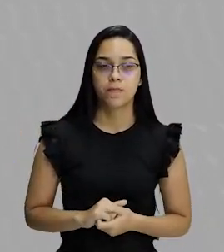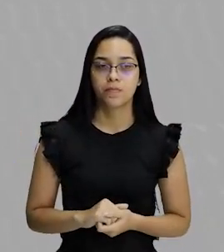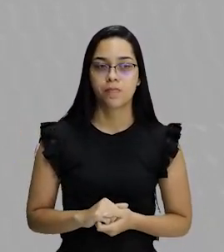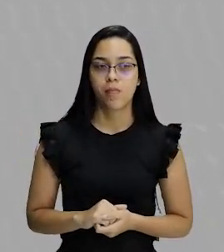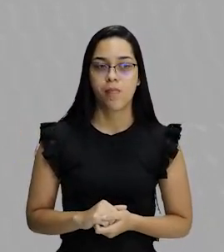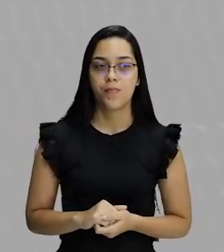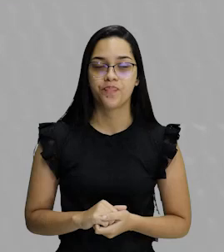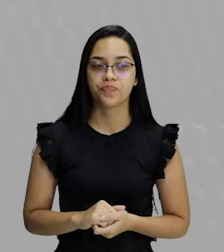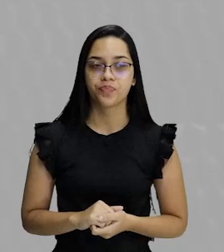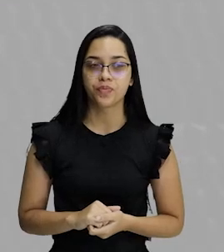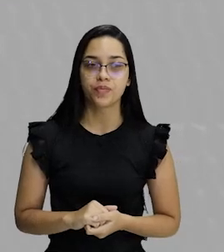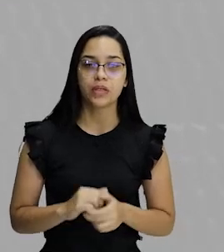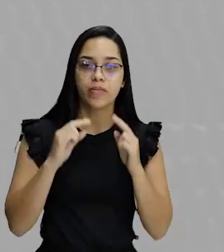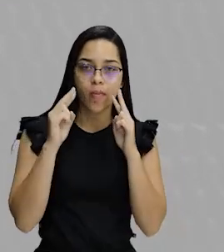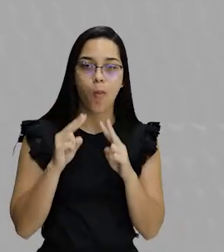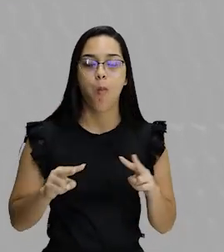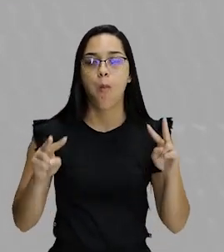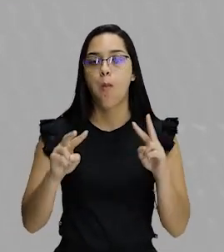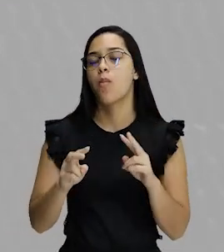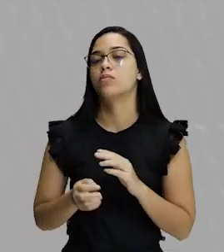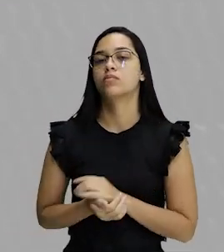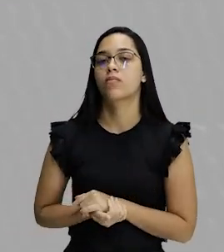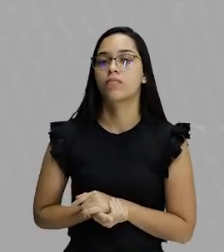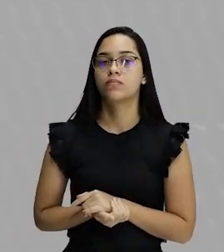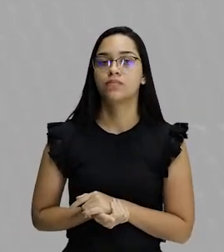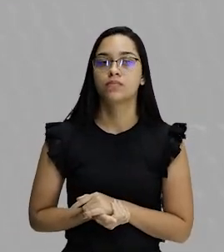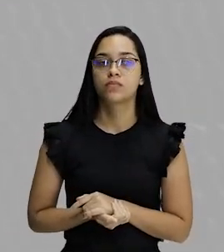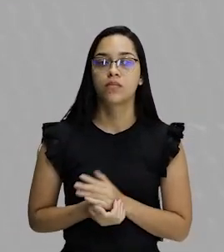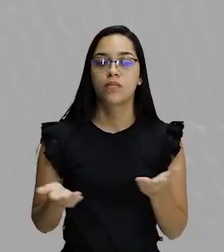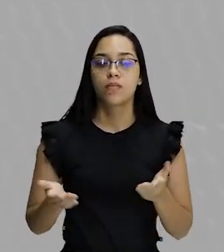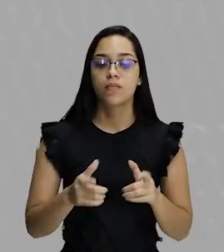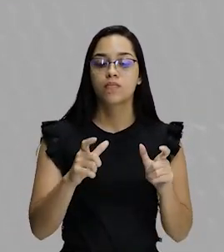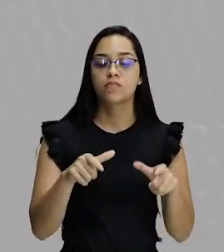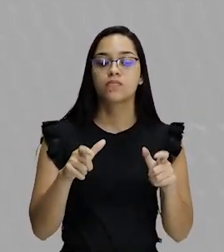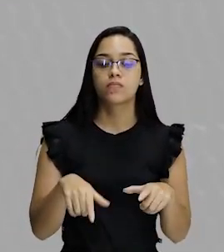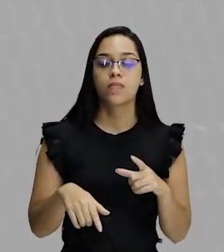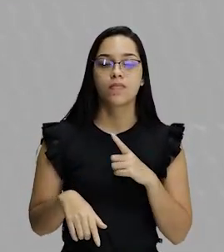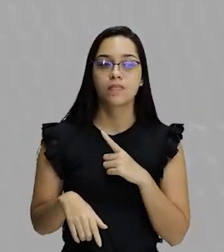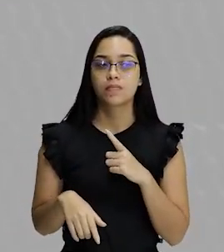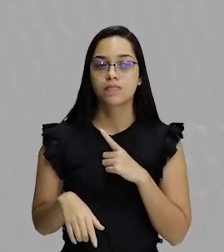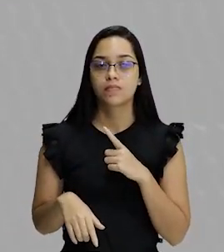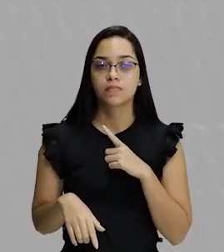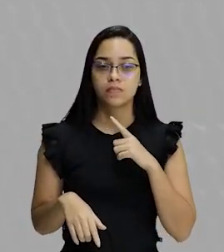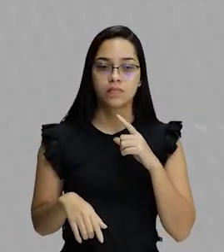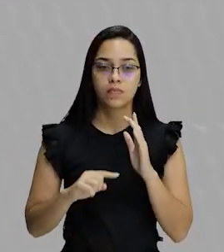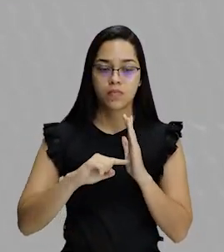pares. Tá? Veja bem, vamos localizar